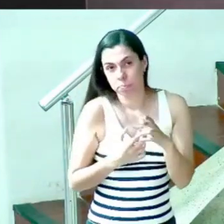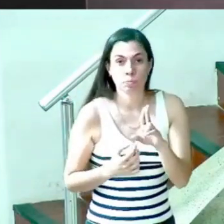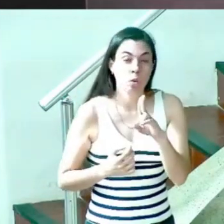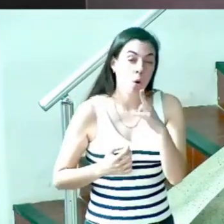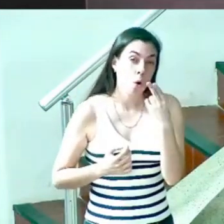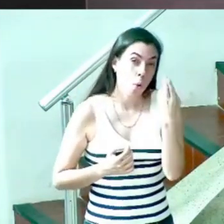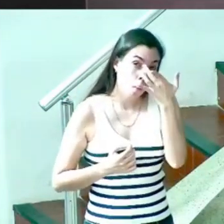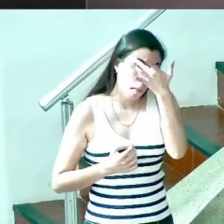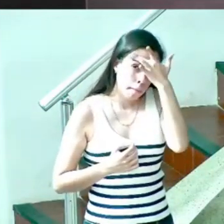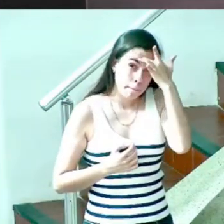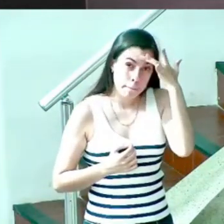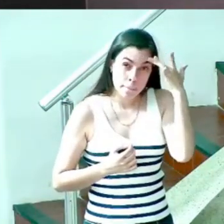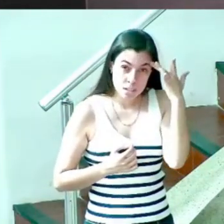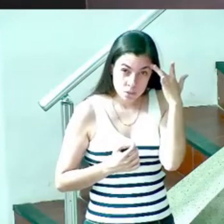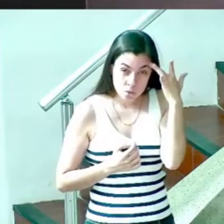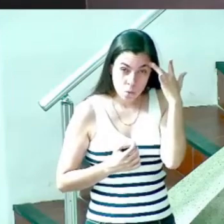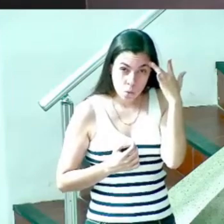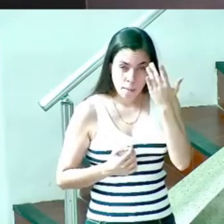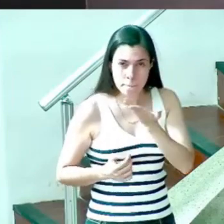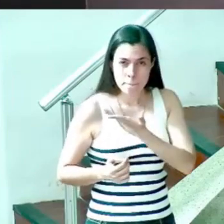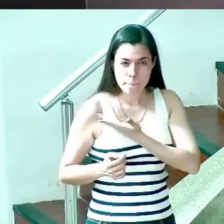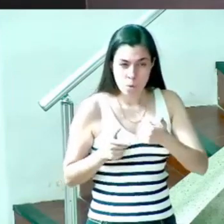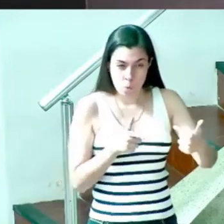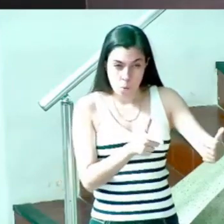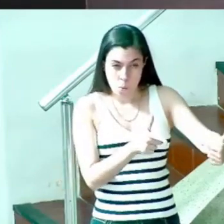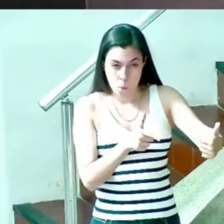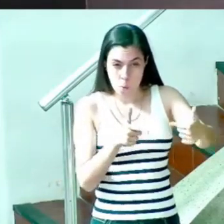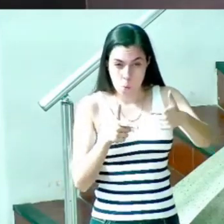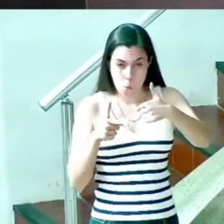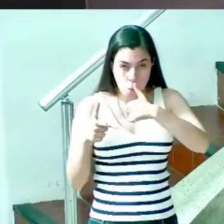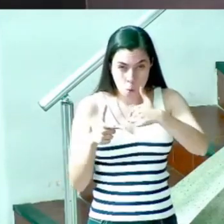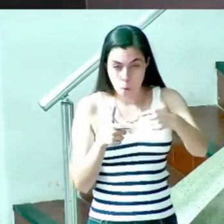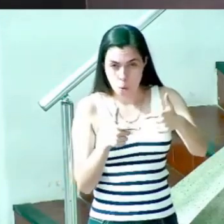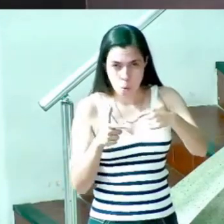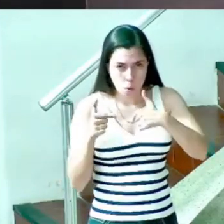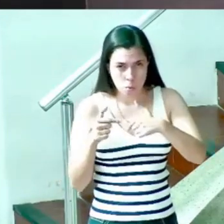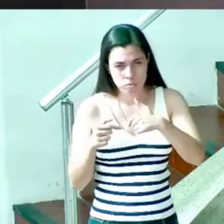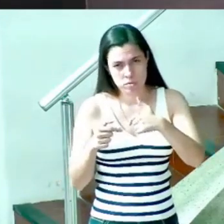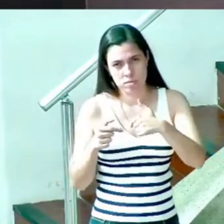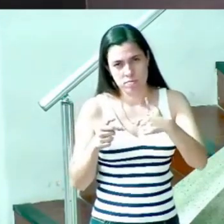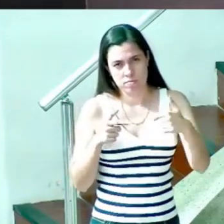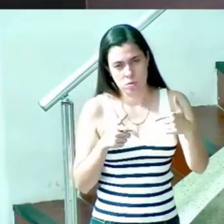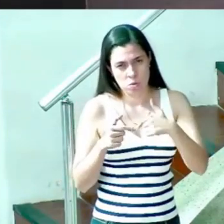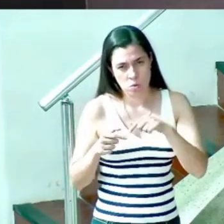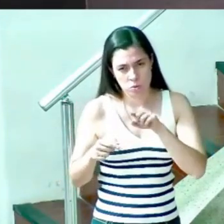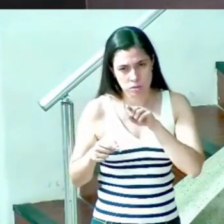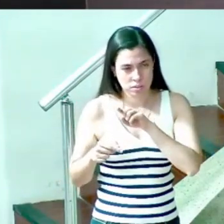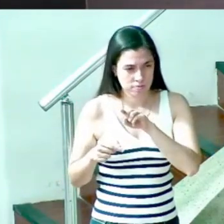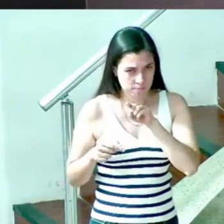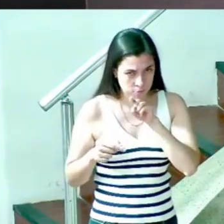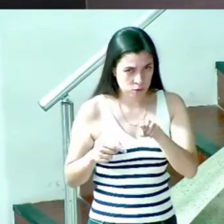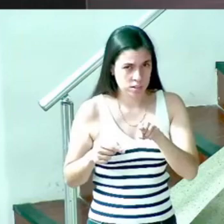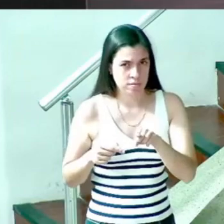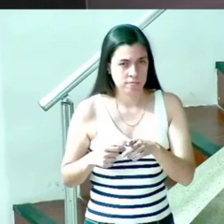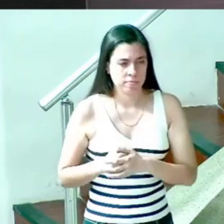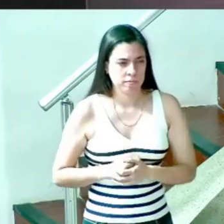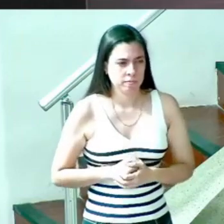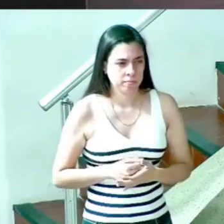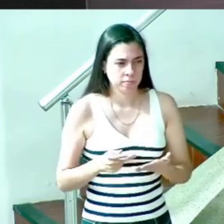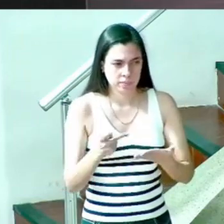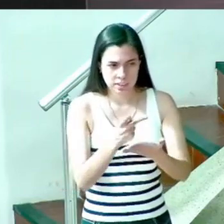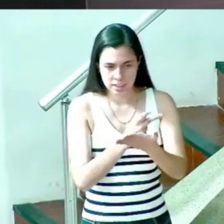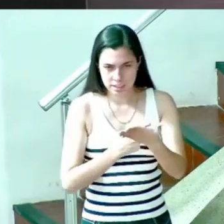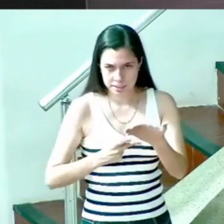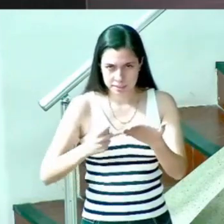que fez algo contra você, ou está perseguindo você, talvez na escola. Então faça aí um desenho